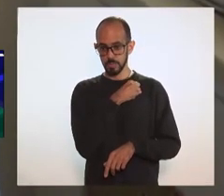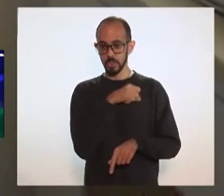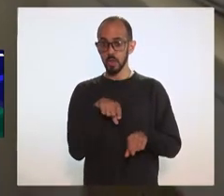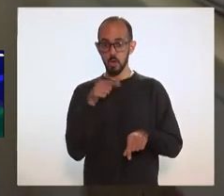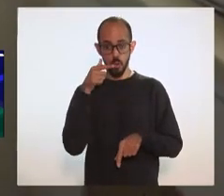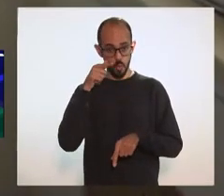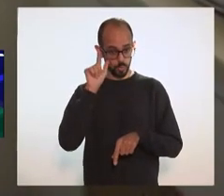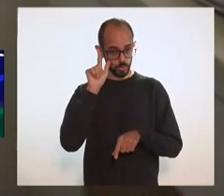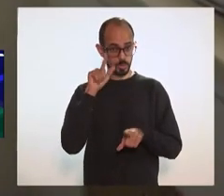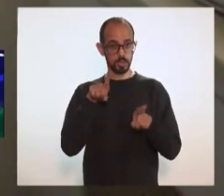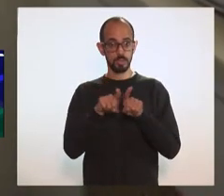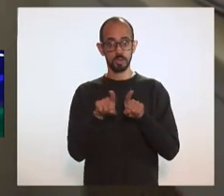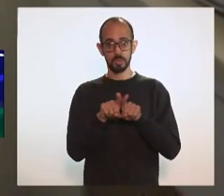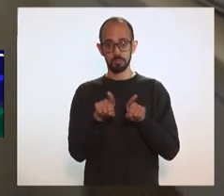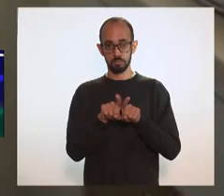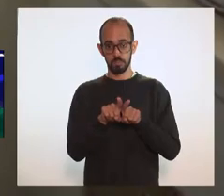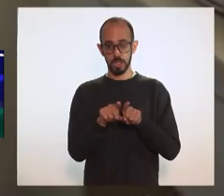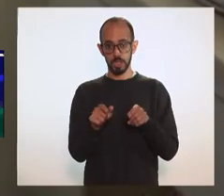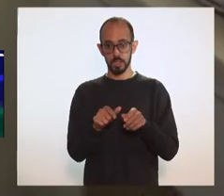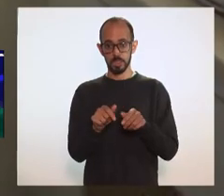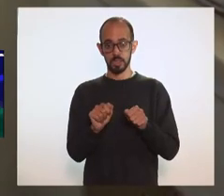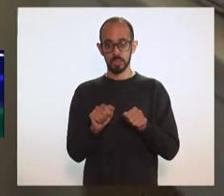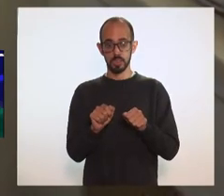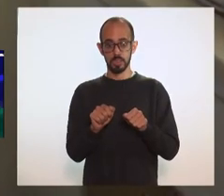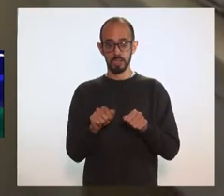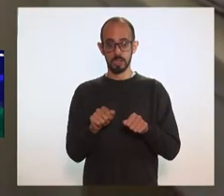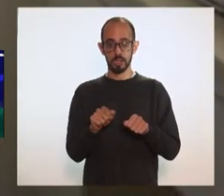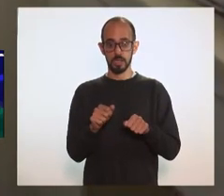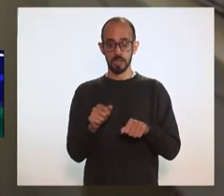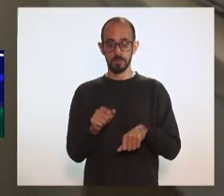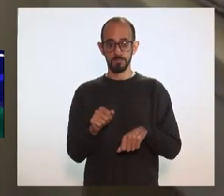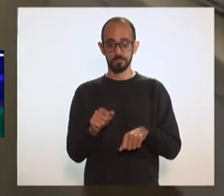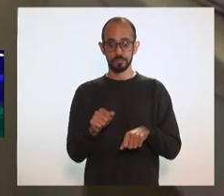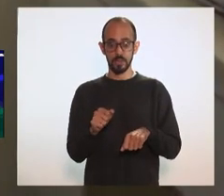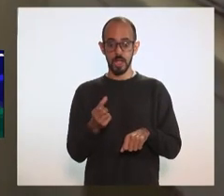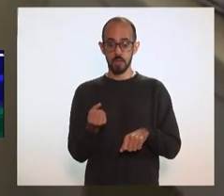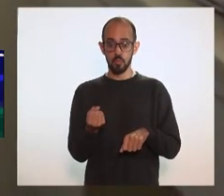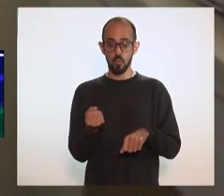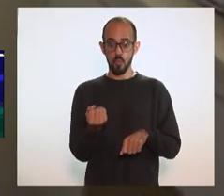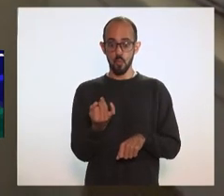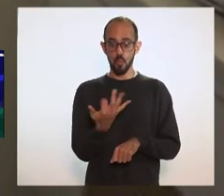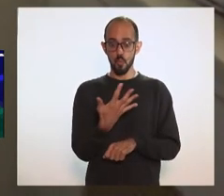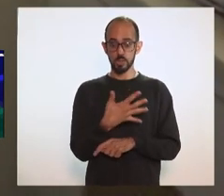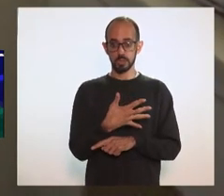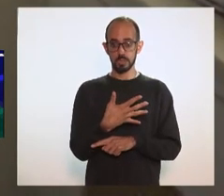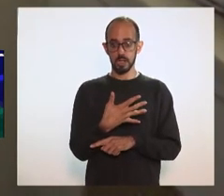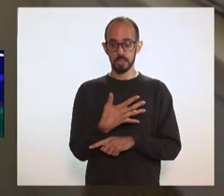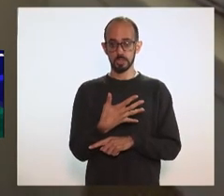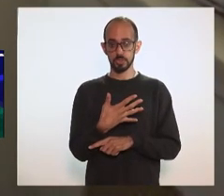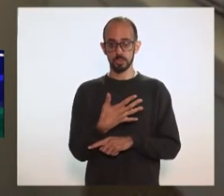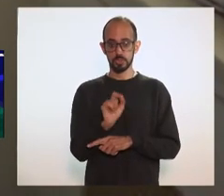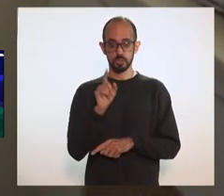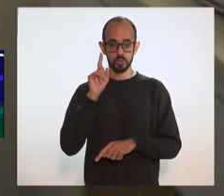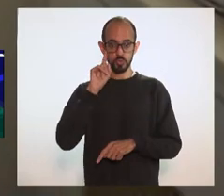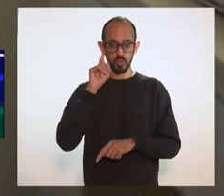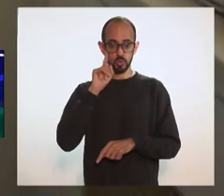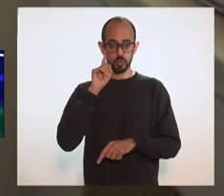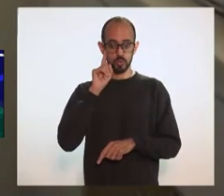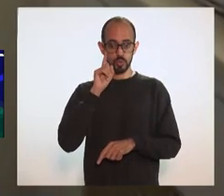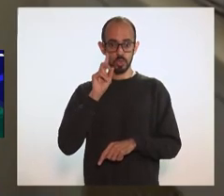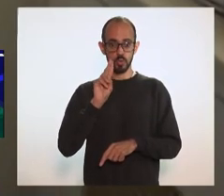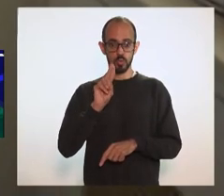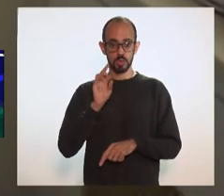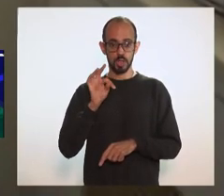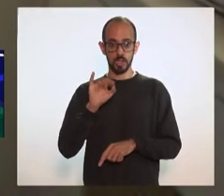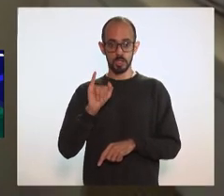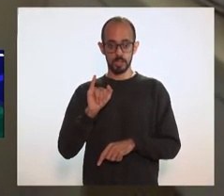também, que a taxa de ocupação diária das UTIs do